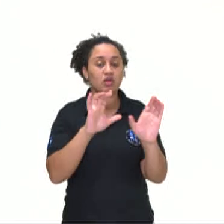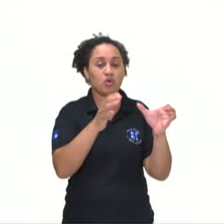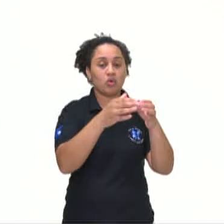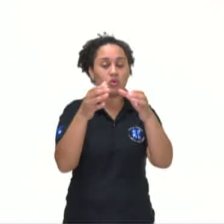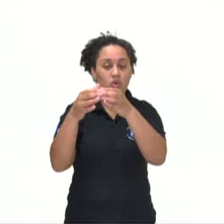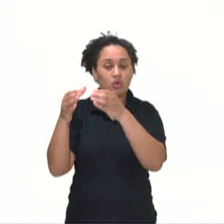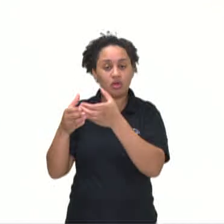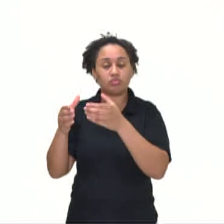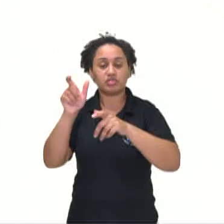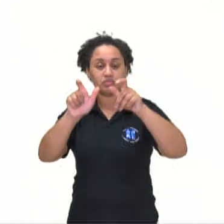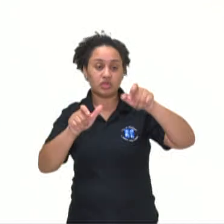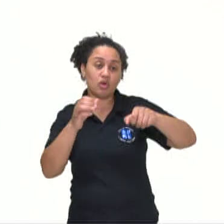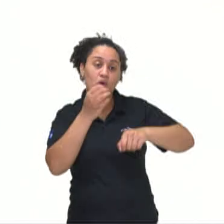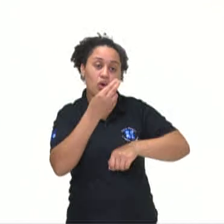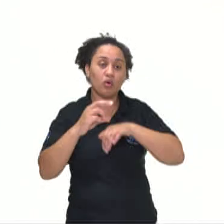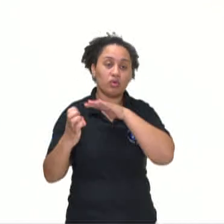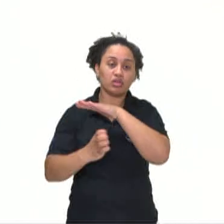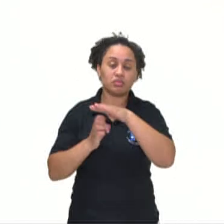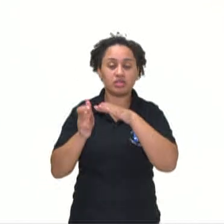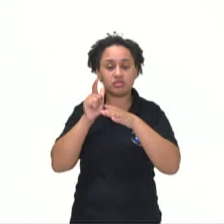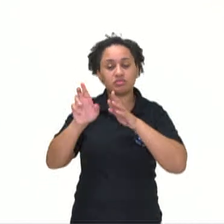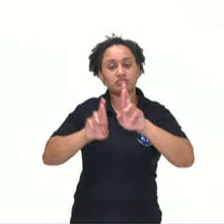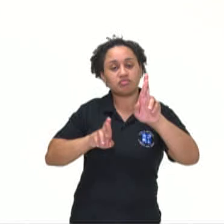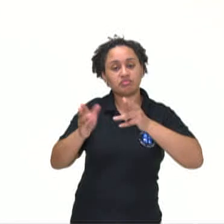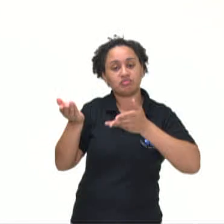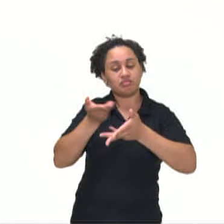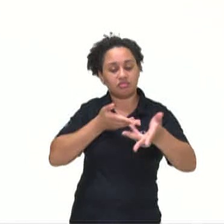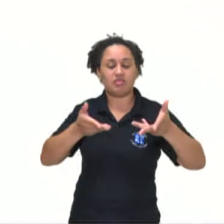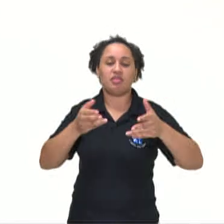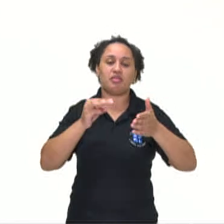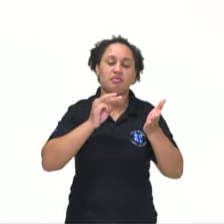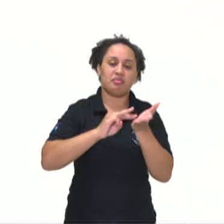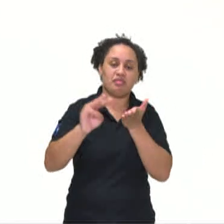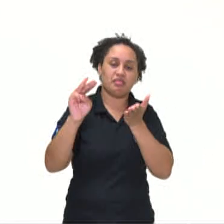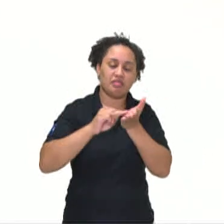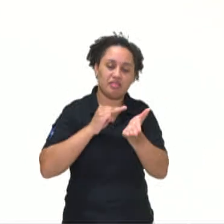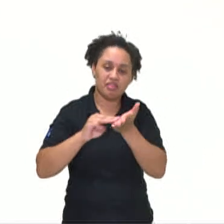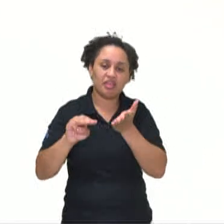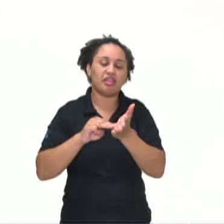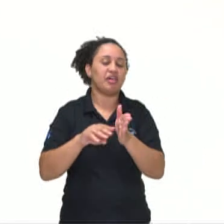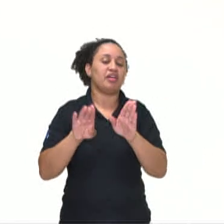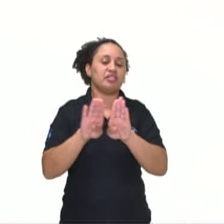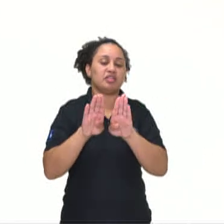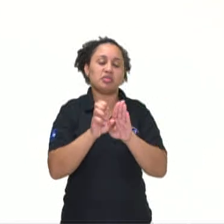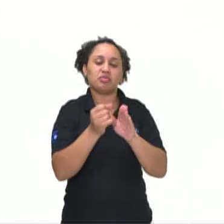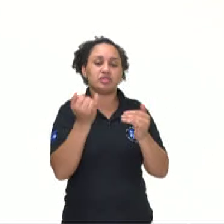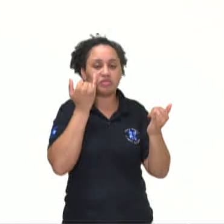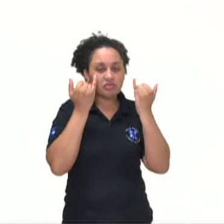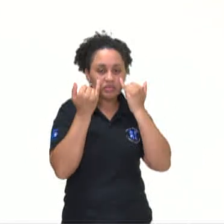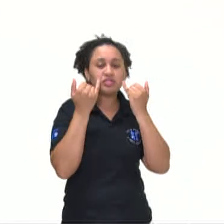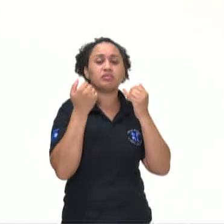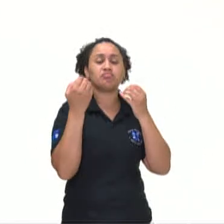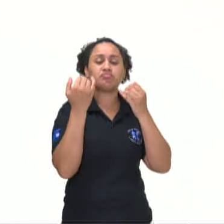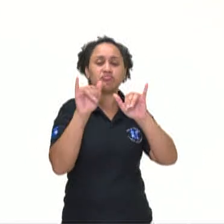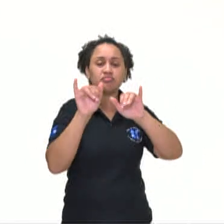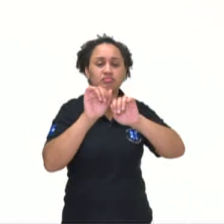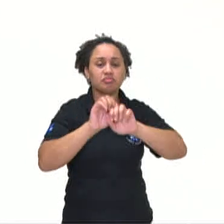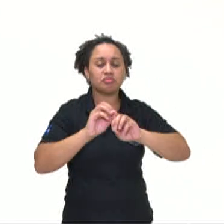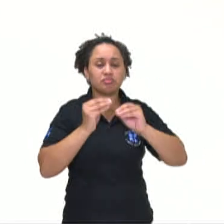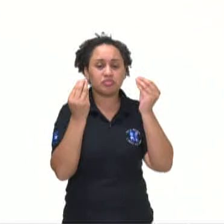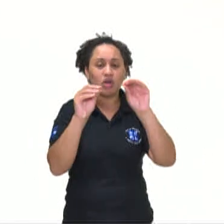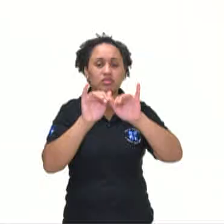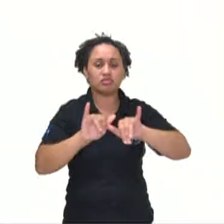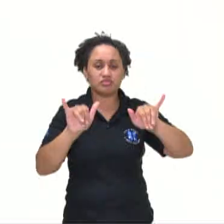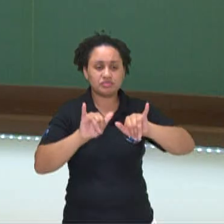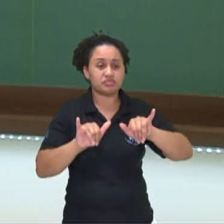ou empresas relacionam-se através do envio de mensagens, partilha de conteúdos, entre outros. Então é